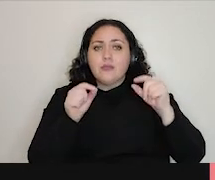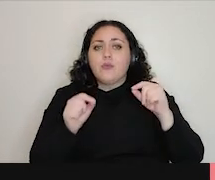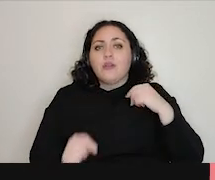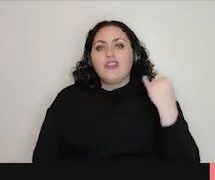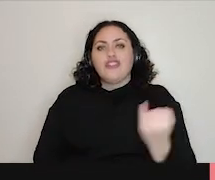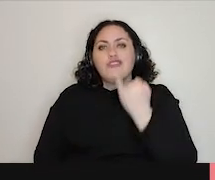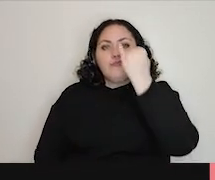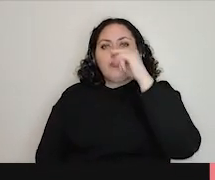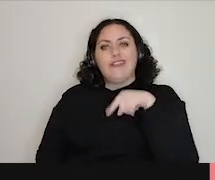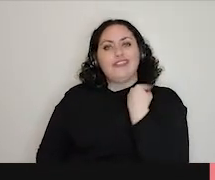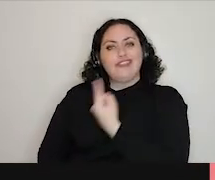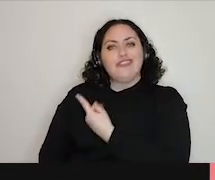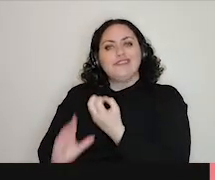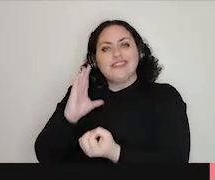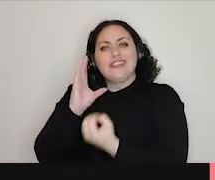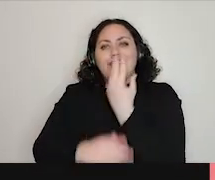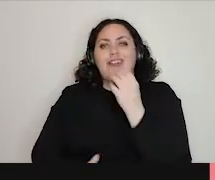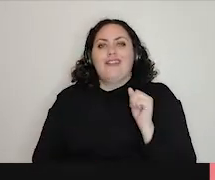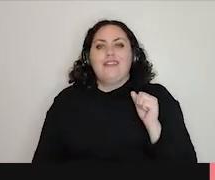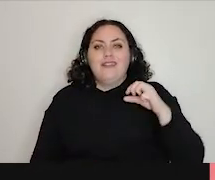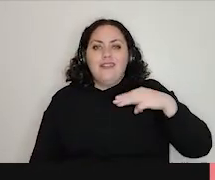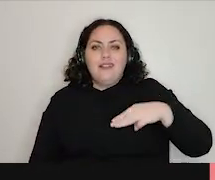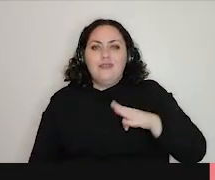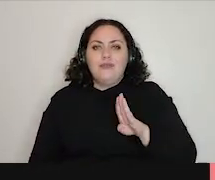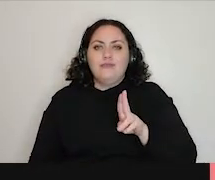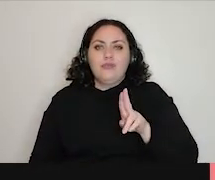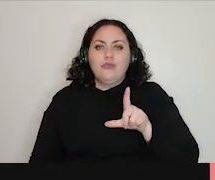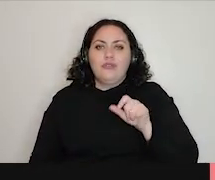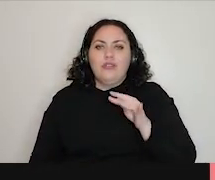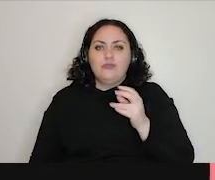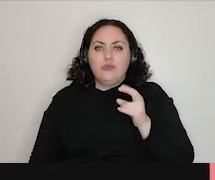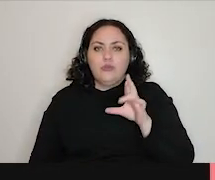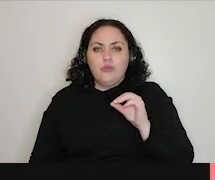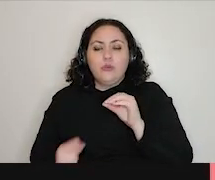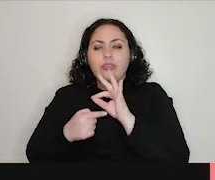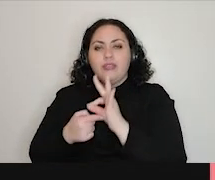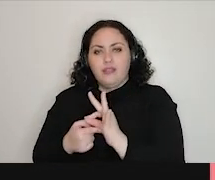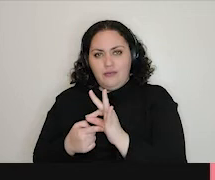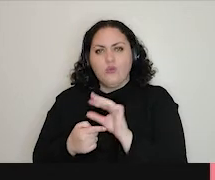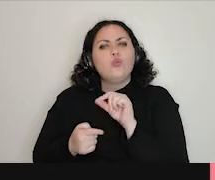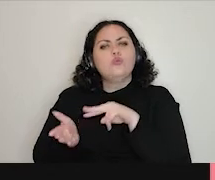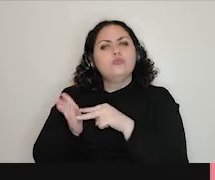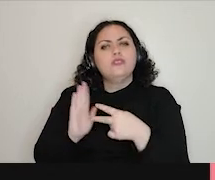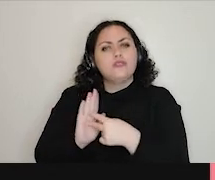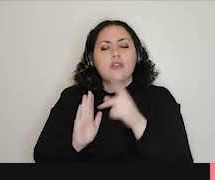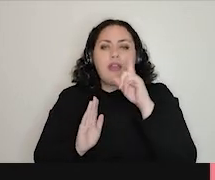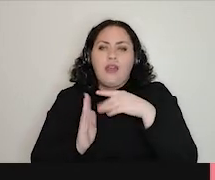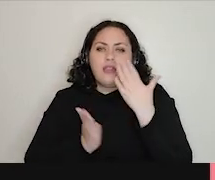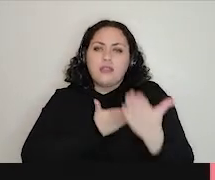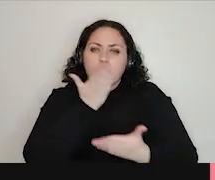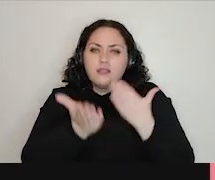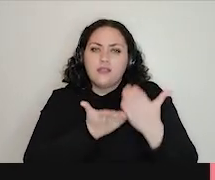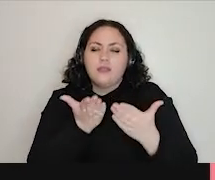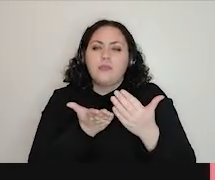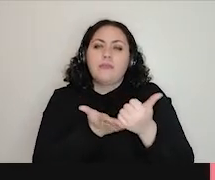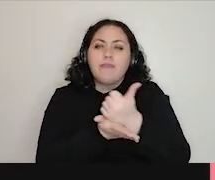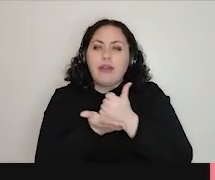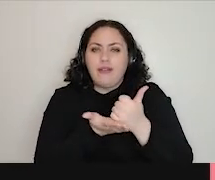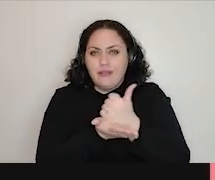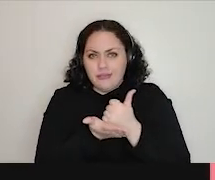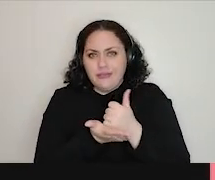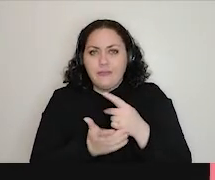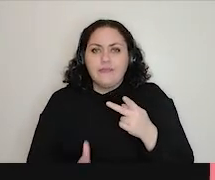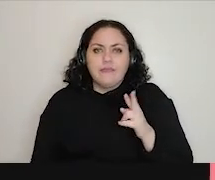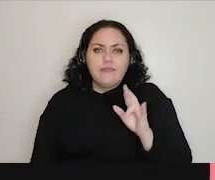e conquistado esse espaço. Né? E o que é o ambulatório T? Ele é um serviço na atenção primária, né? Ele é um pouquinho diferente